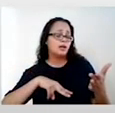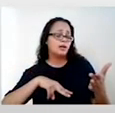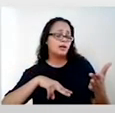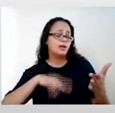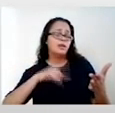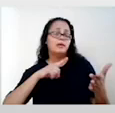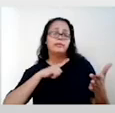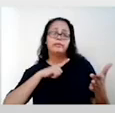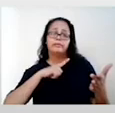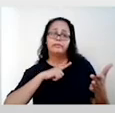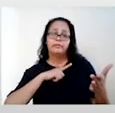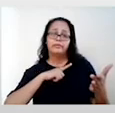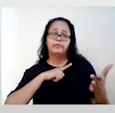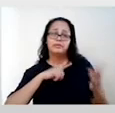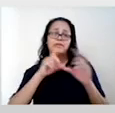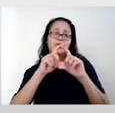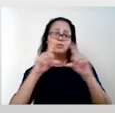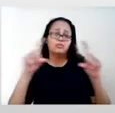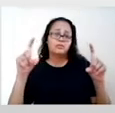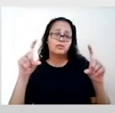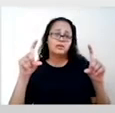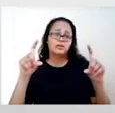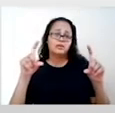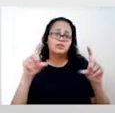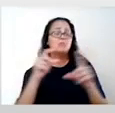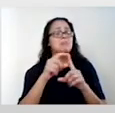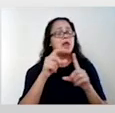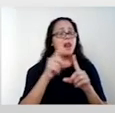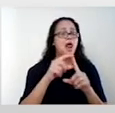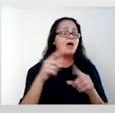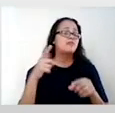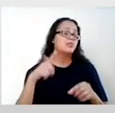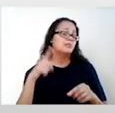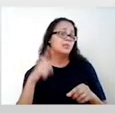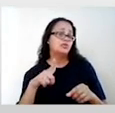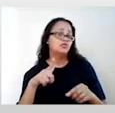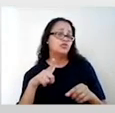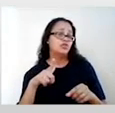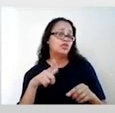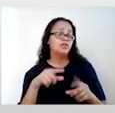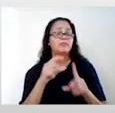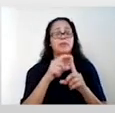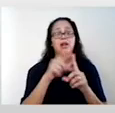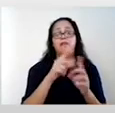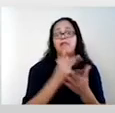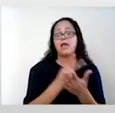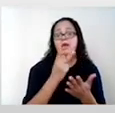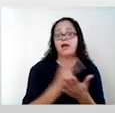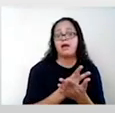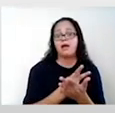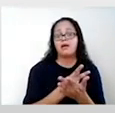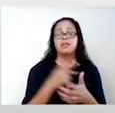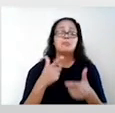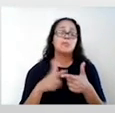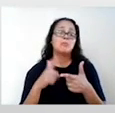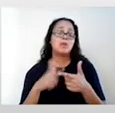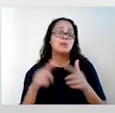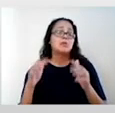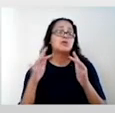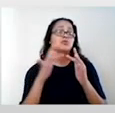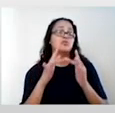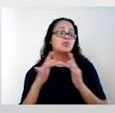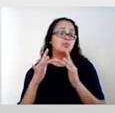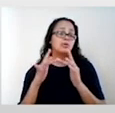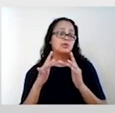algum trecho que está sem sentido, se tem palavras repetidas, se tem palavras escritas de forma errada, se tem problemas de concordância e deixa seu